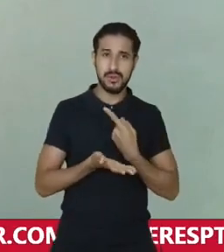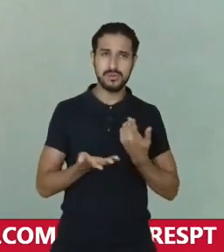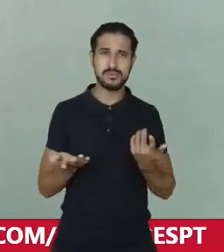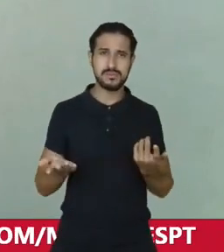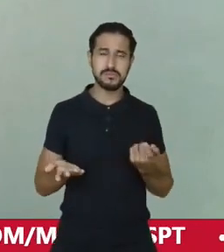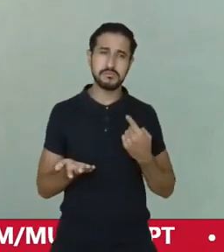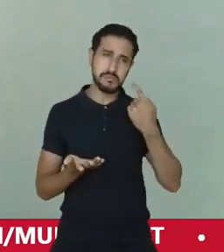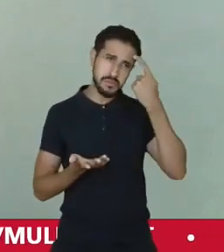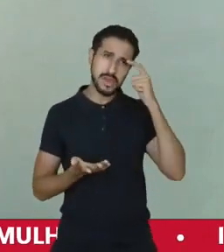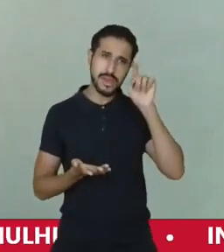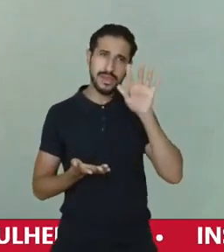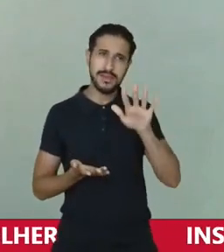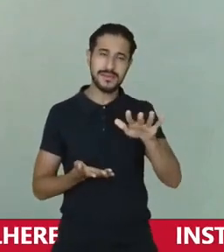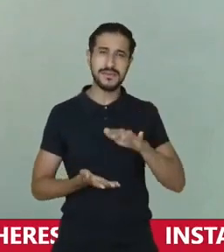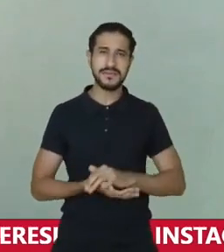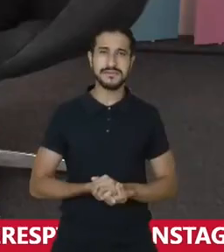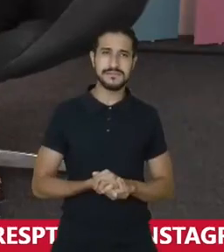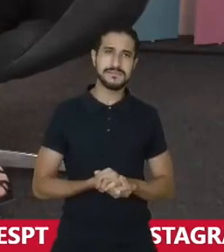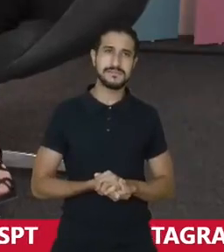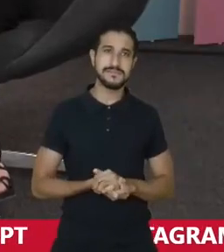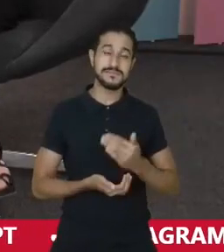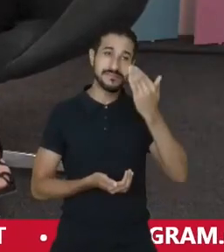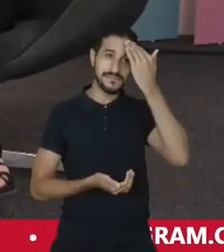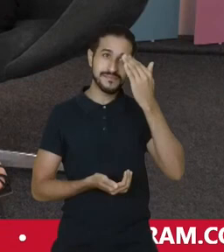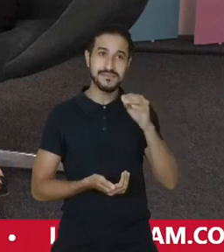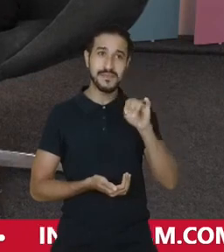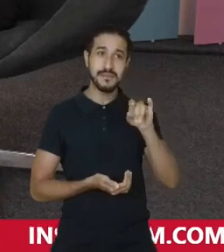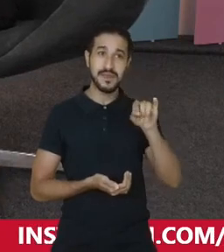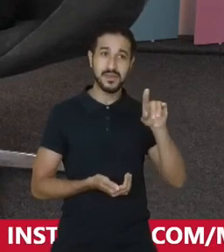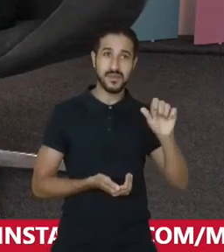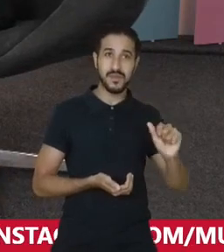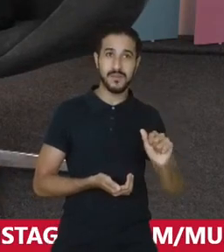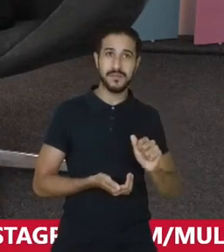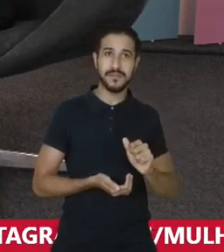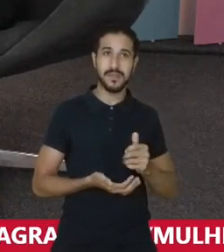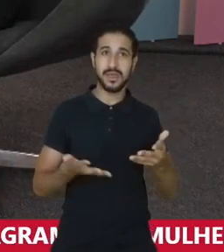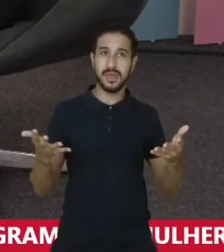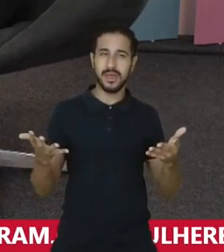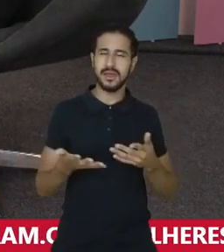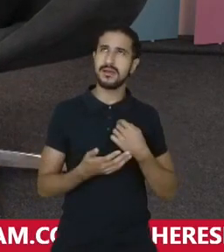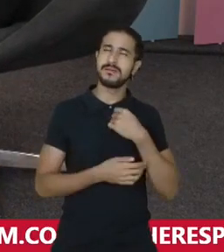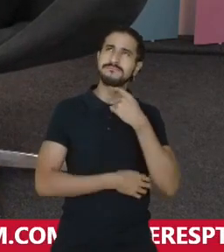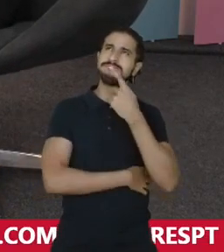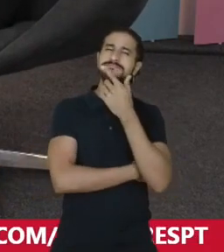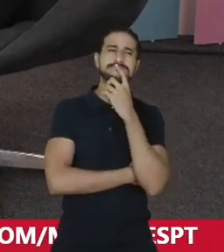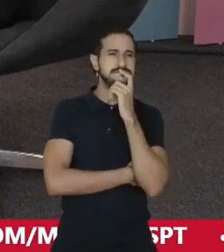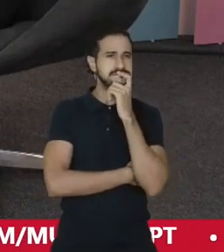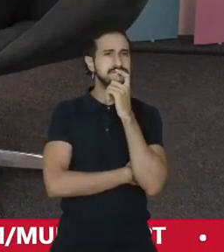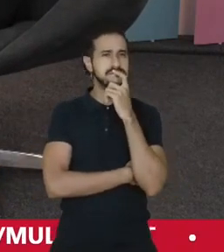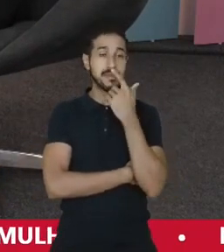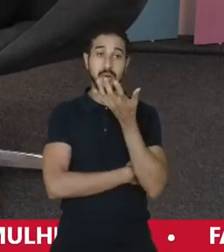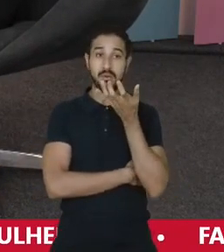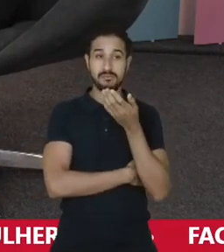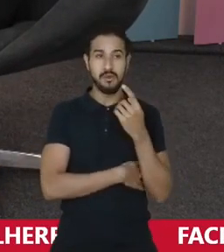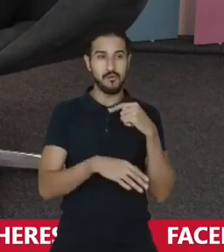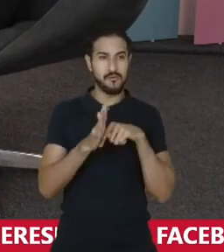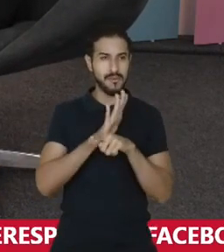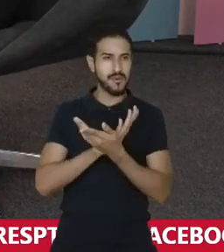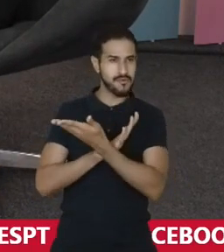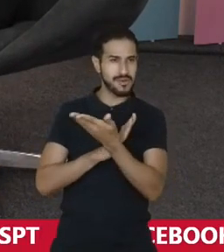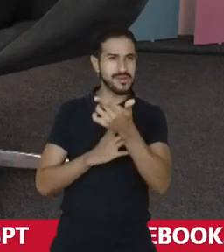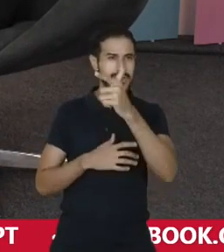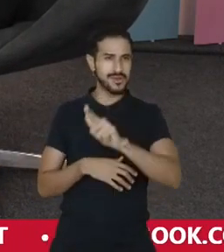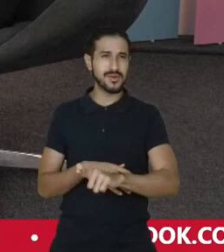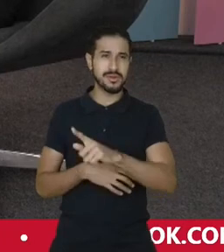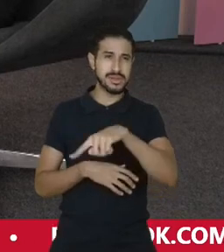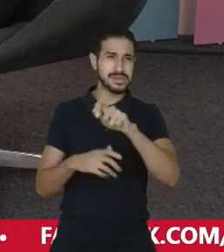é isso. Obrigada, Amêndoa. Eu fico aqui me perguntando também, quero devolver a pergunta a vocês, que